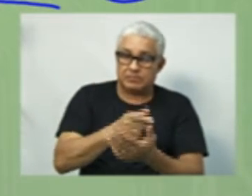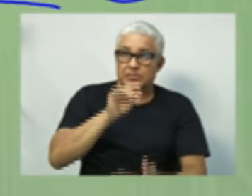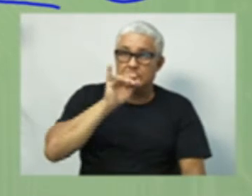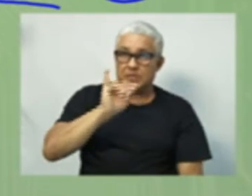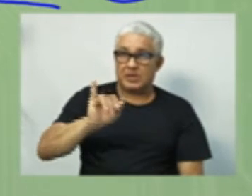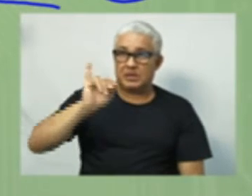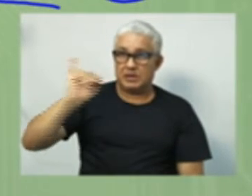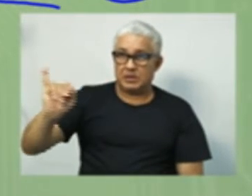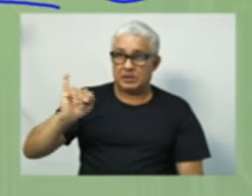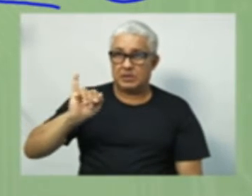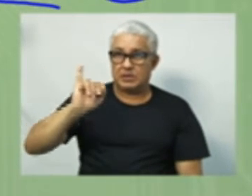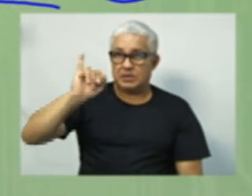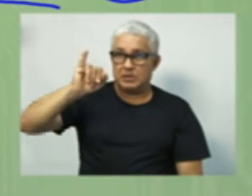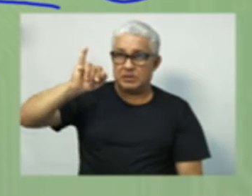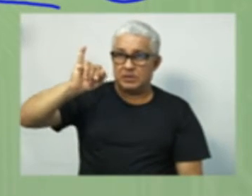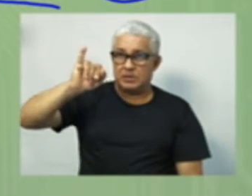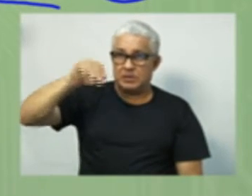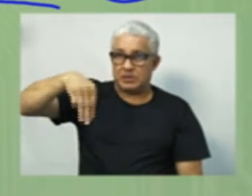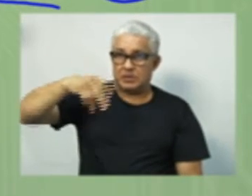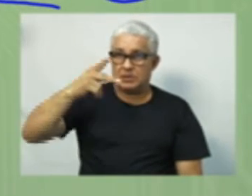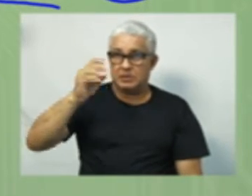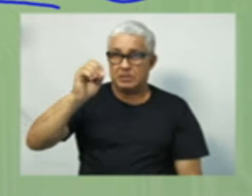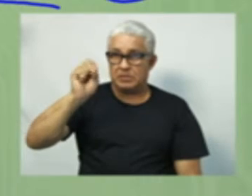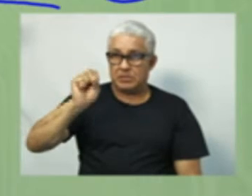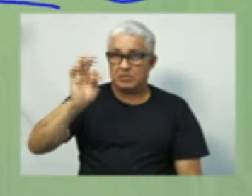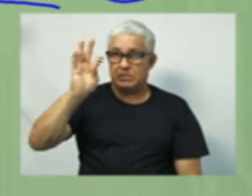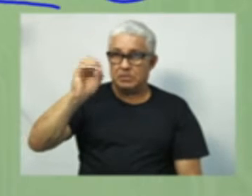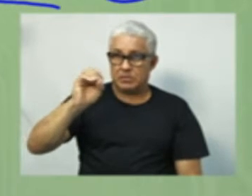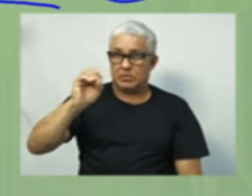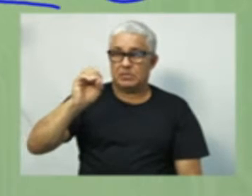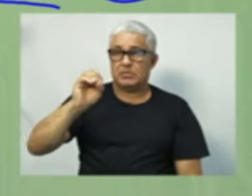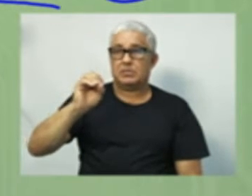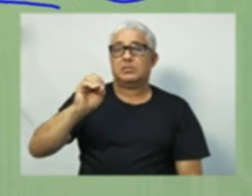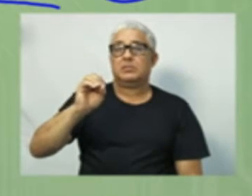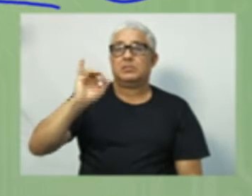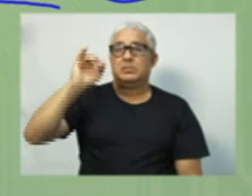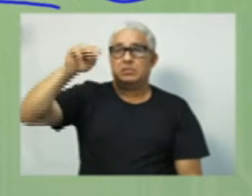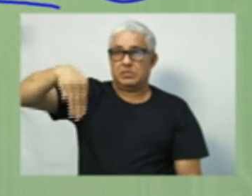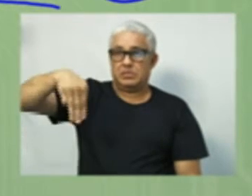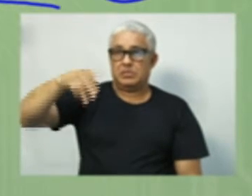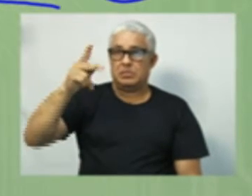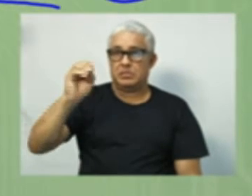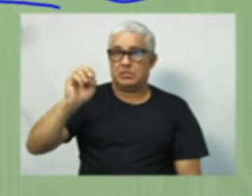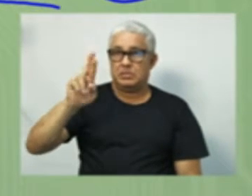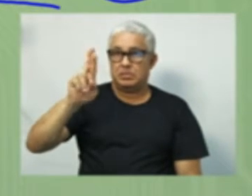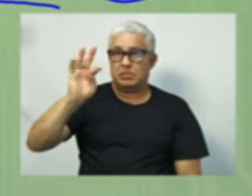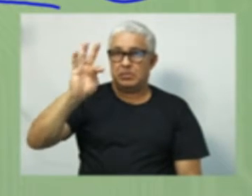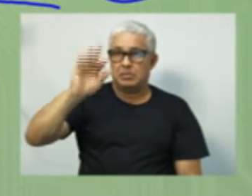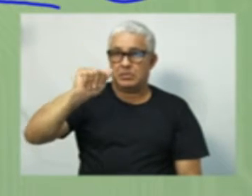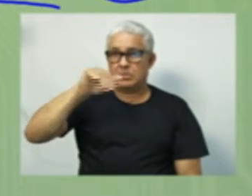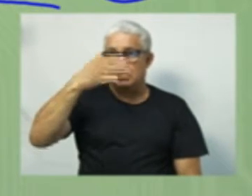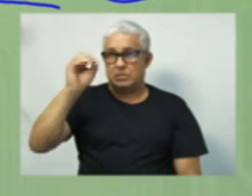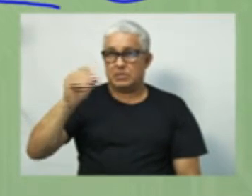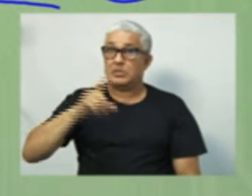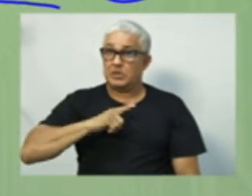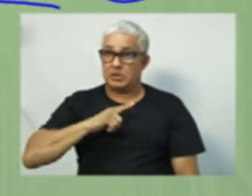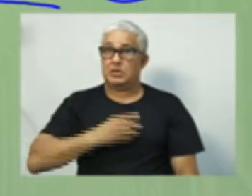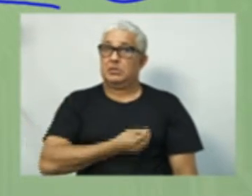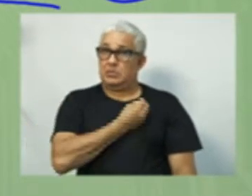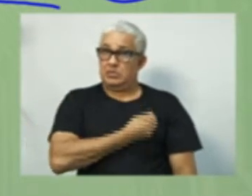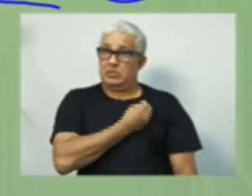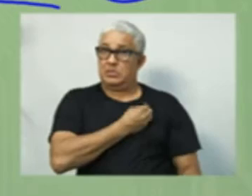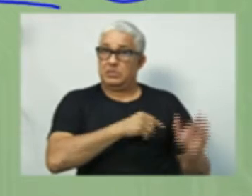Imposto sobre Importação. Imposto sobre Importação, que está previsto onde? Em lei, tá vendo aqui, ó, o